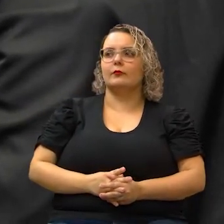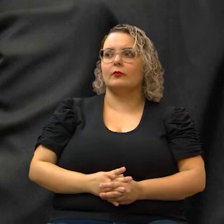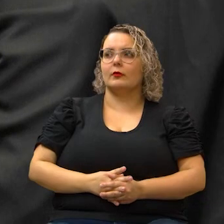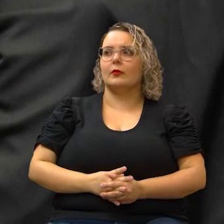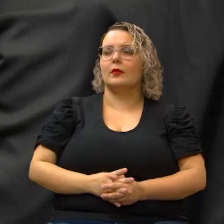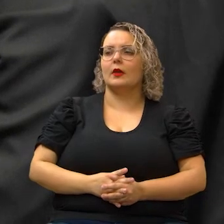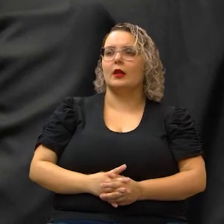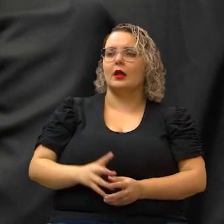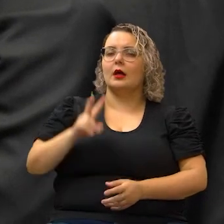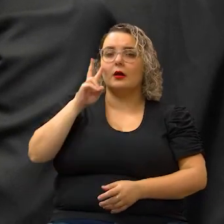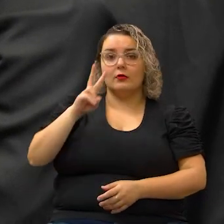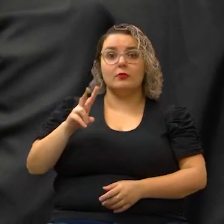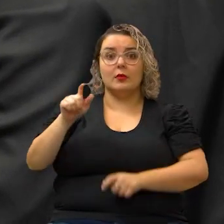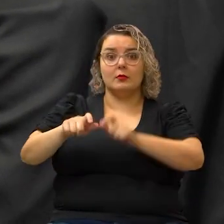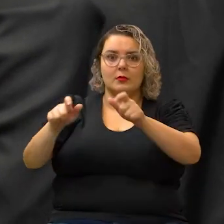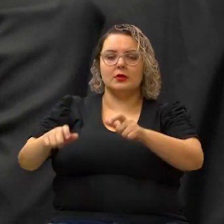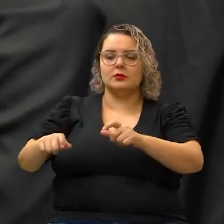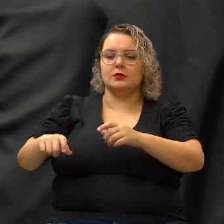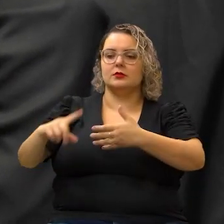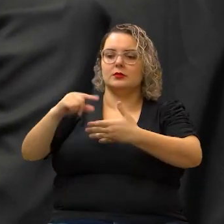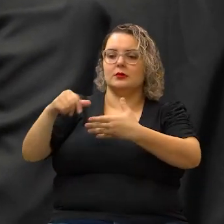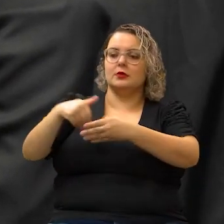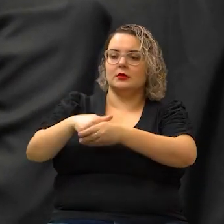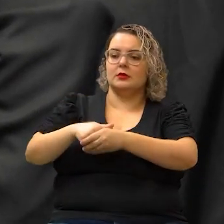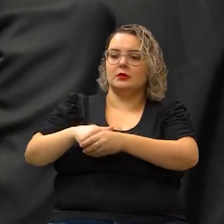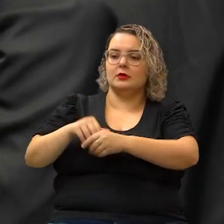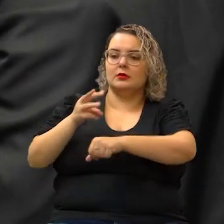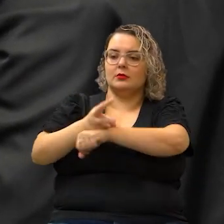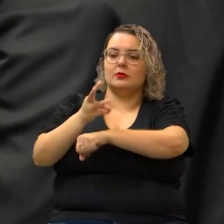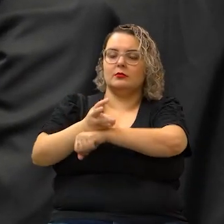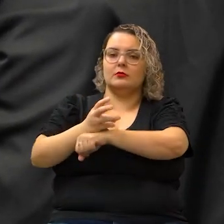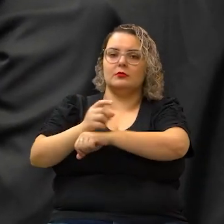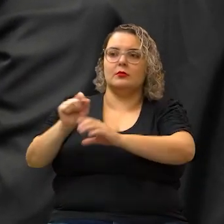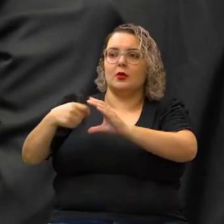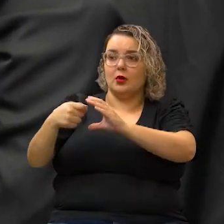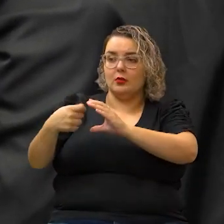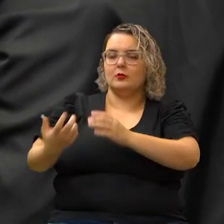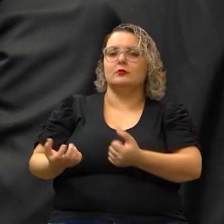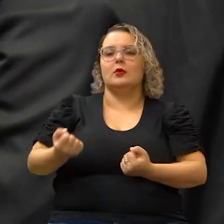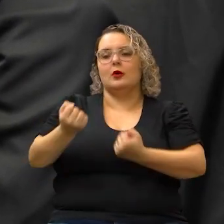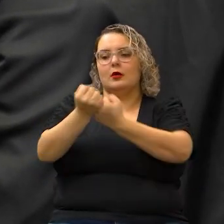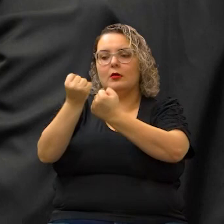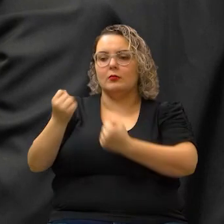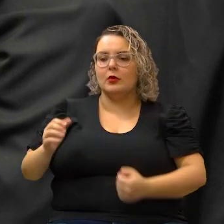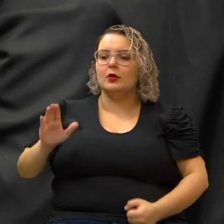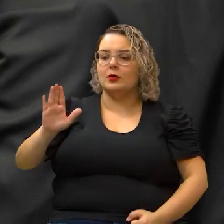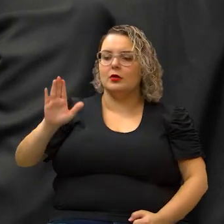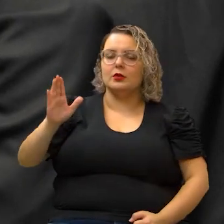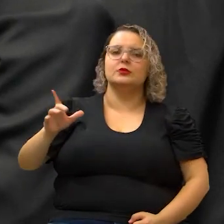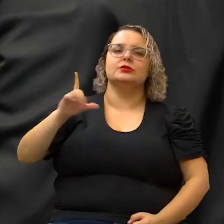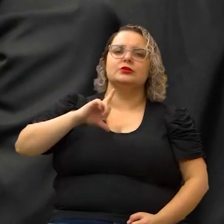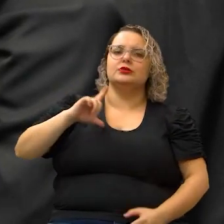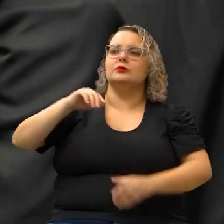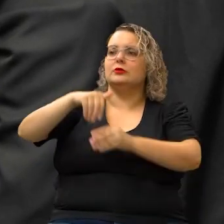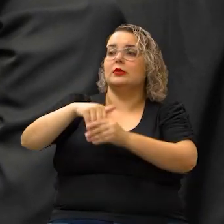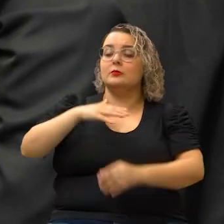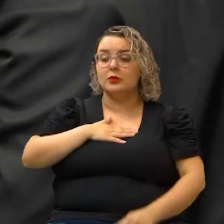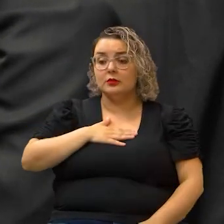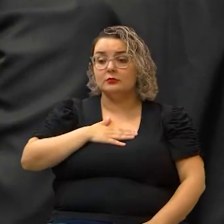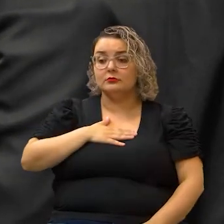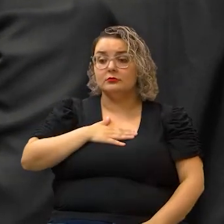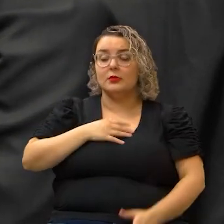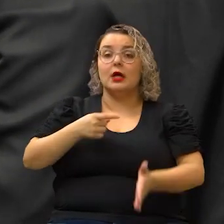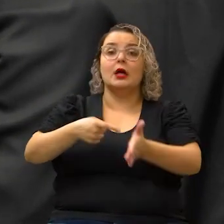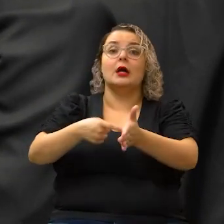uma pessoa na eleição gravou no WhatsApp o apoio a mim, dizendo que eu era candidato, que tinha que votar em mim e tal.